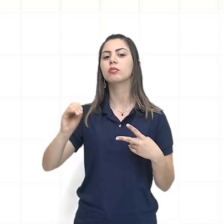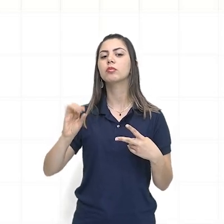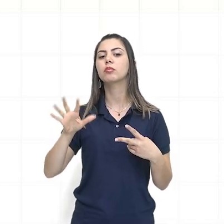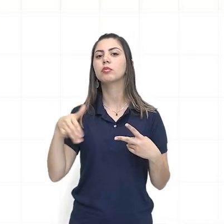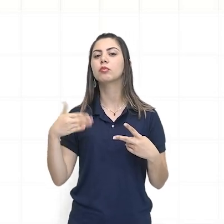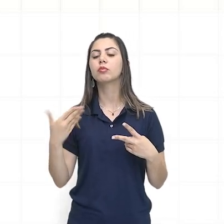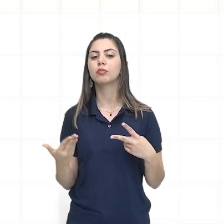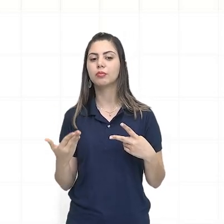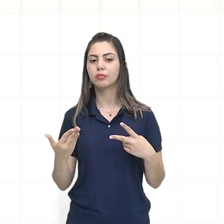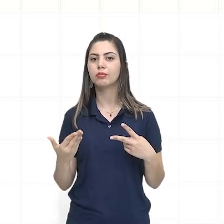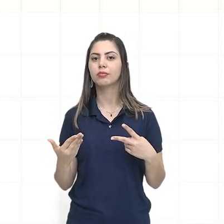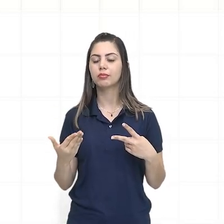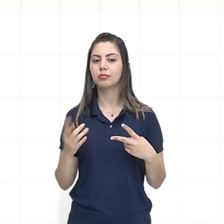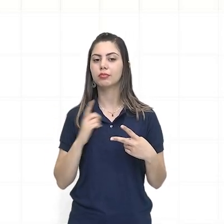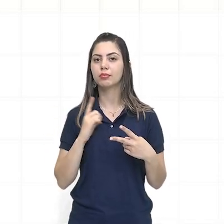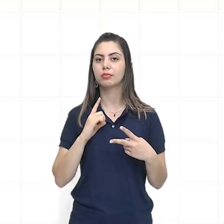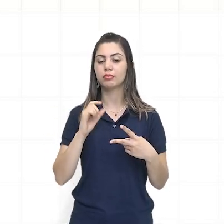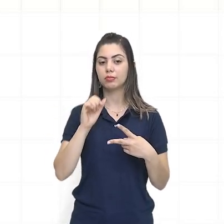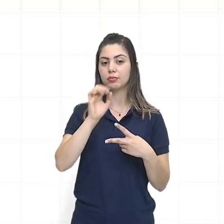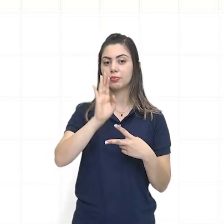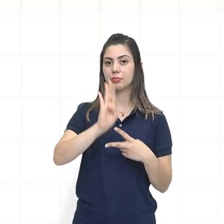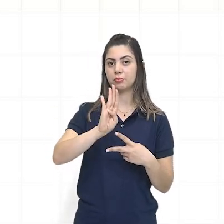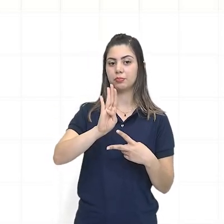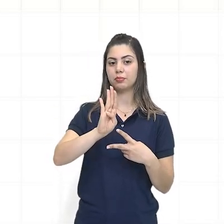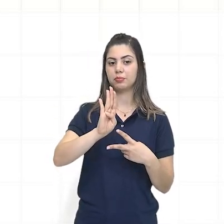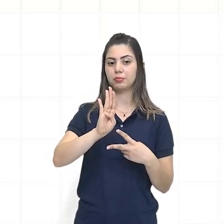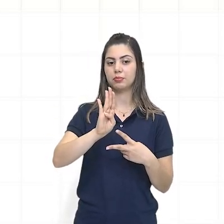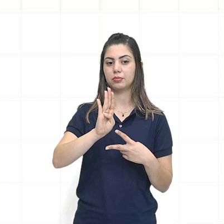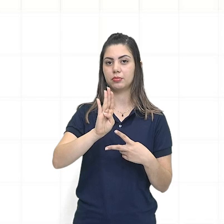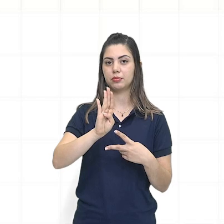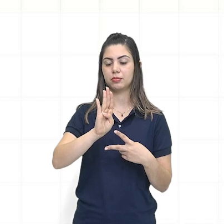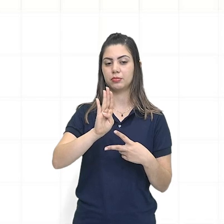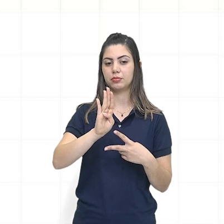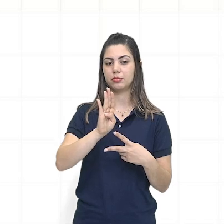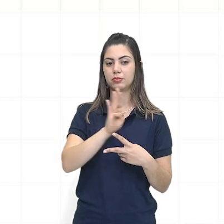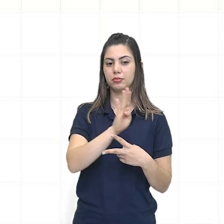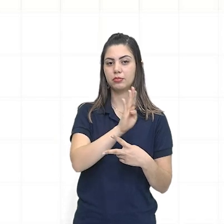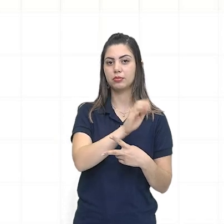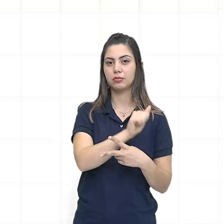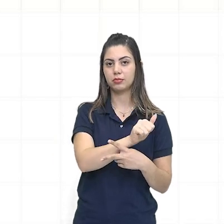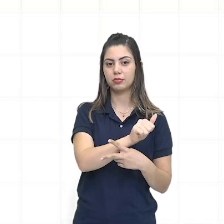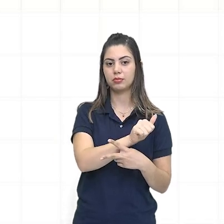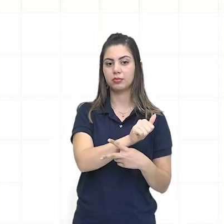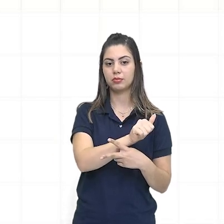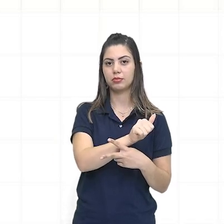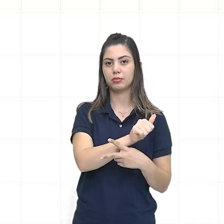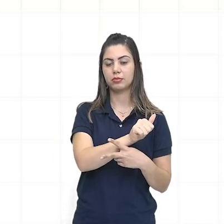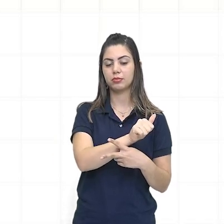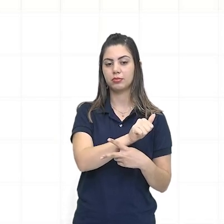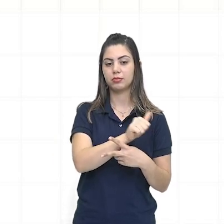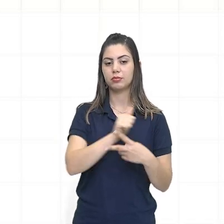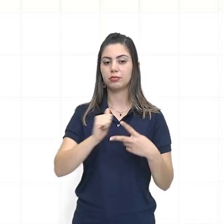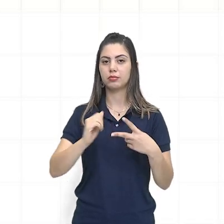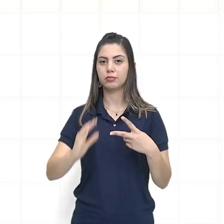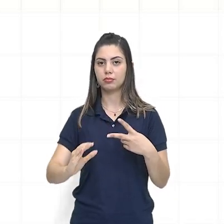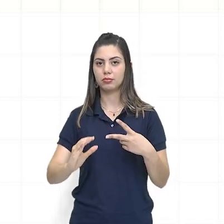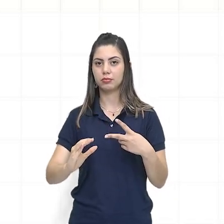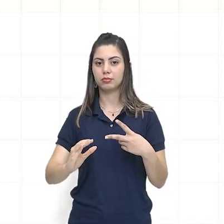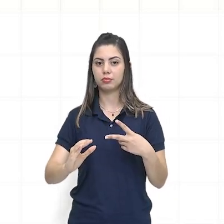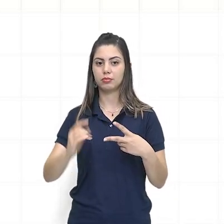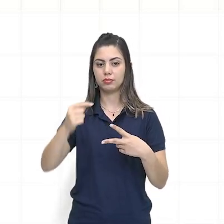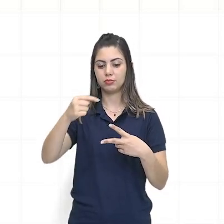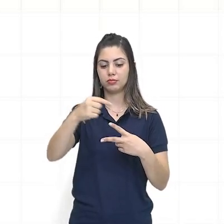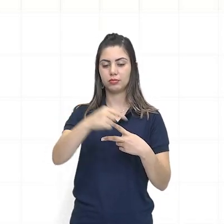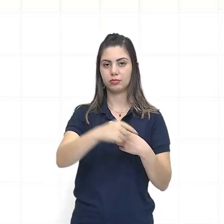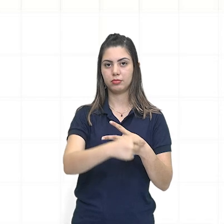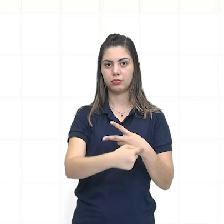daqui, ó, do ponto B, da semirreta, do ponto B até o ponto A e vai do ponto